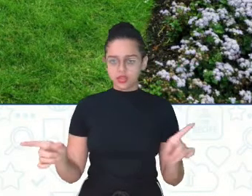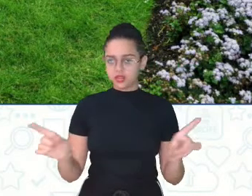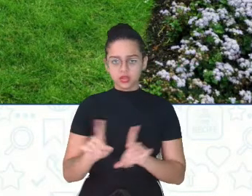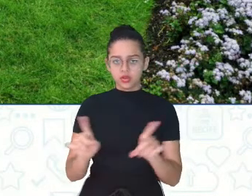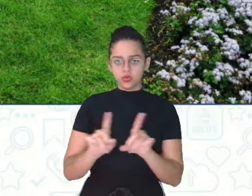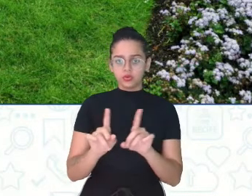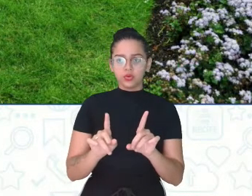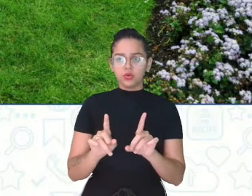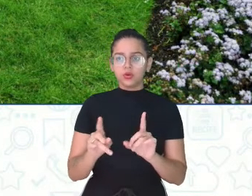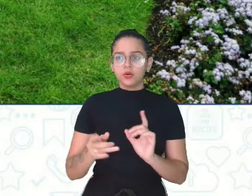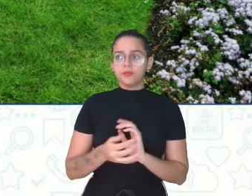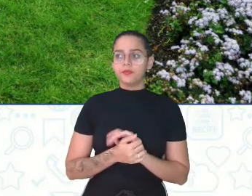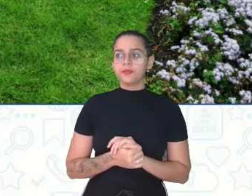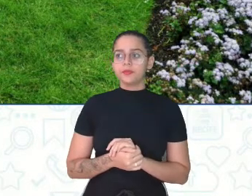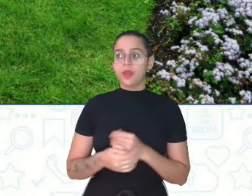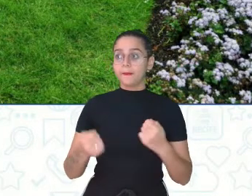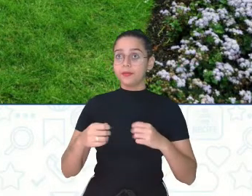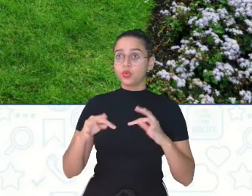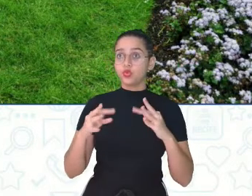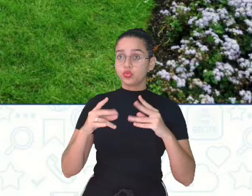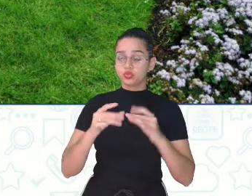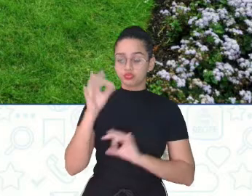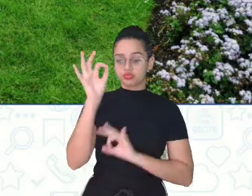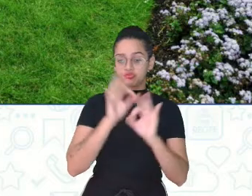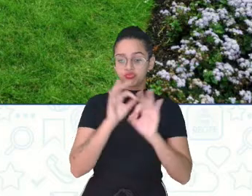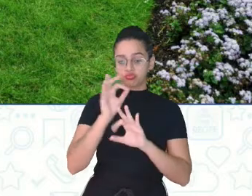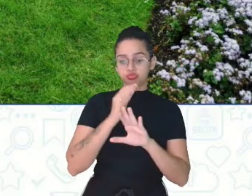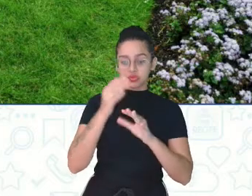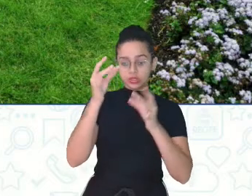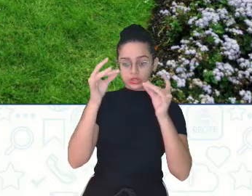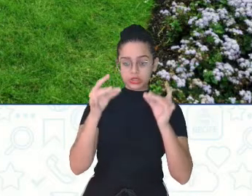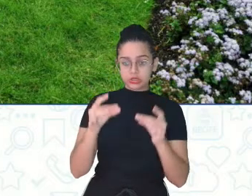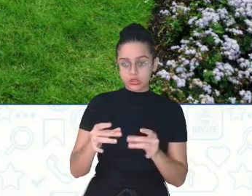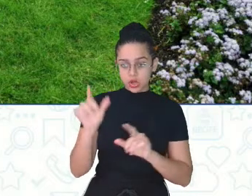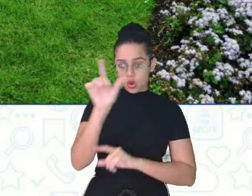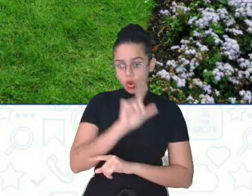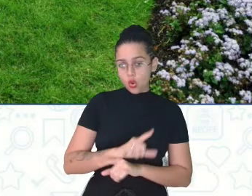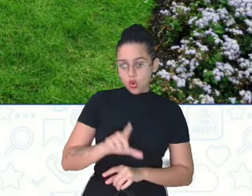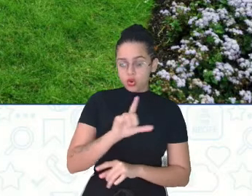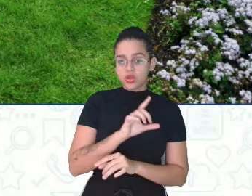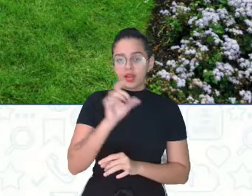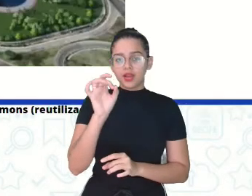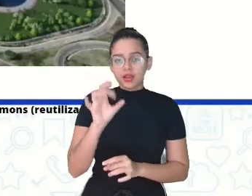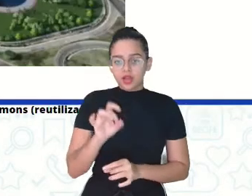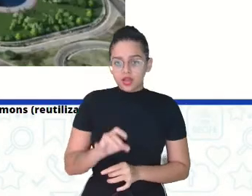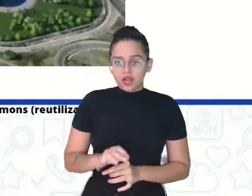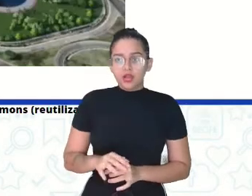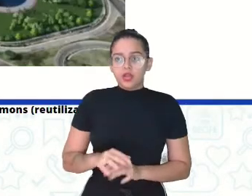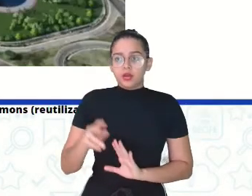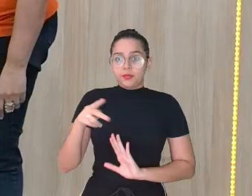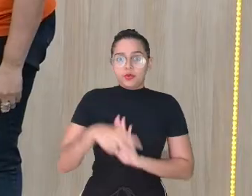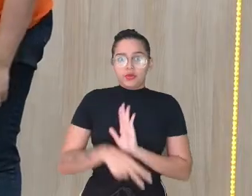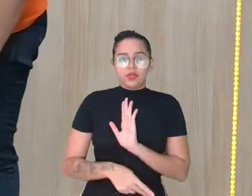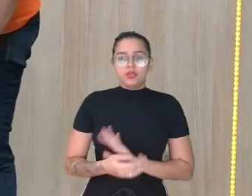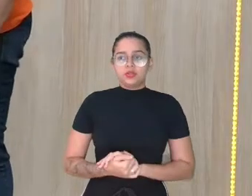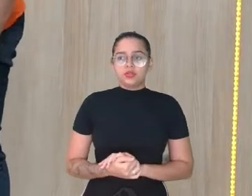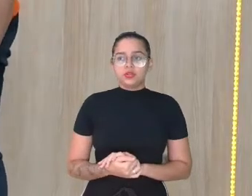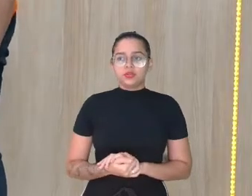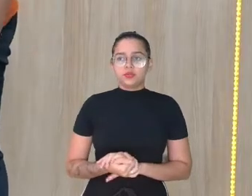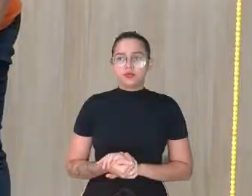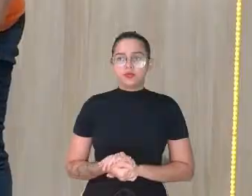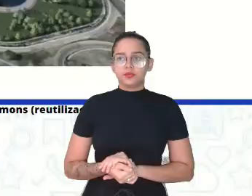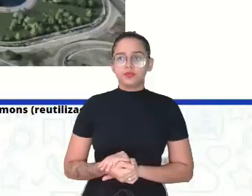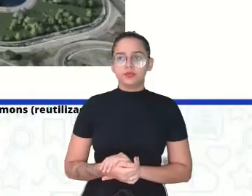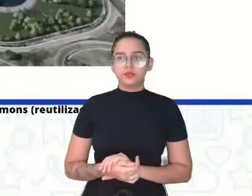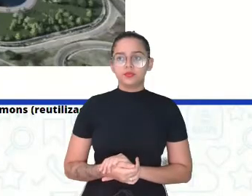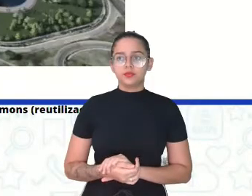decorativas. Tem toda uma lógica, né, para cada projeto paisagístico. Aqui a gente vê,